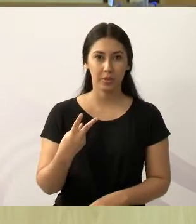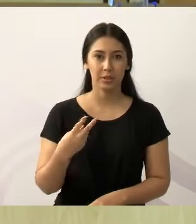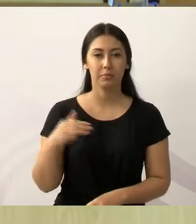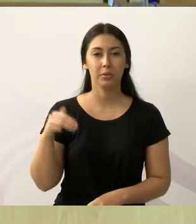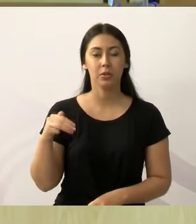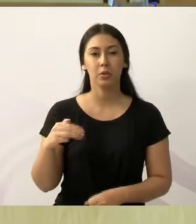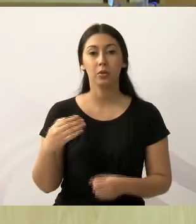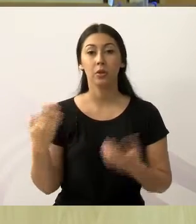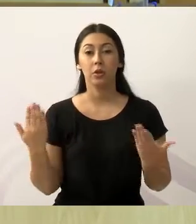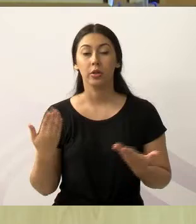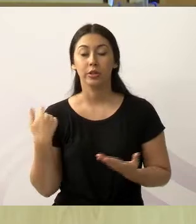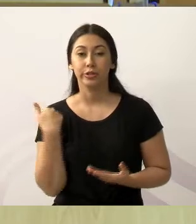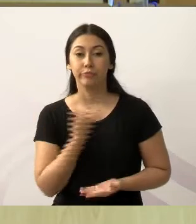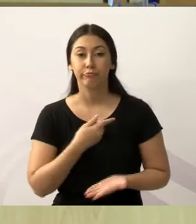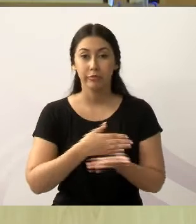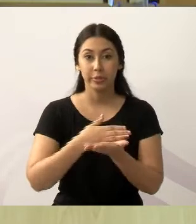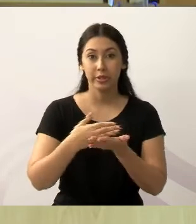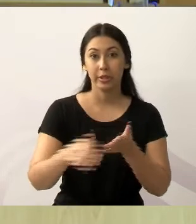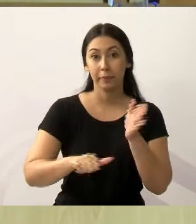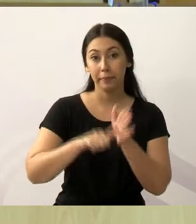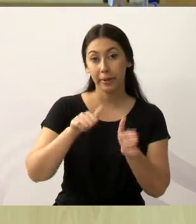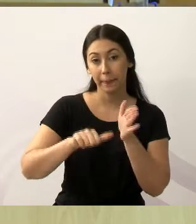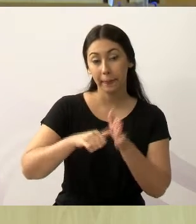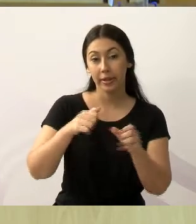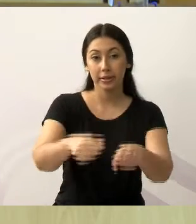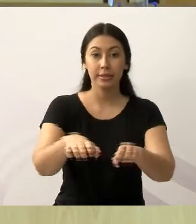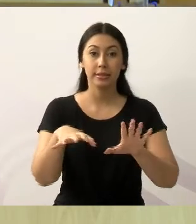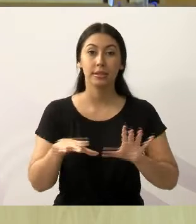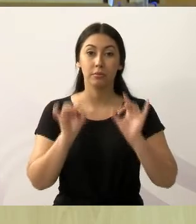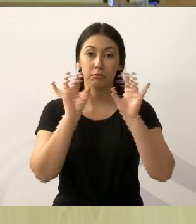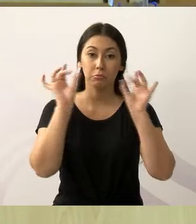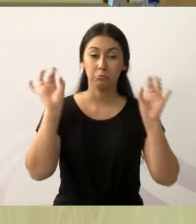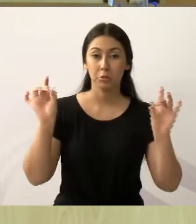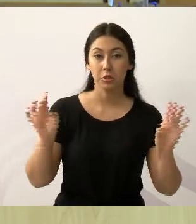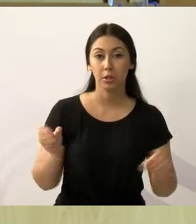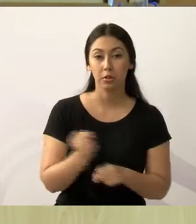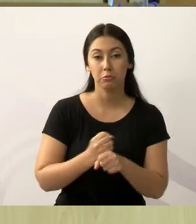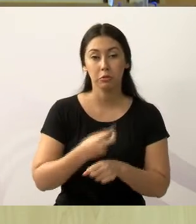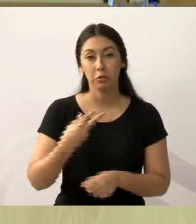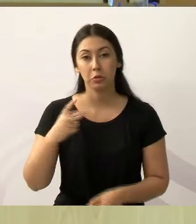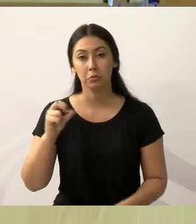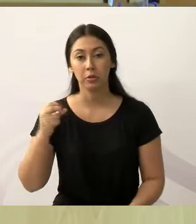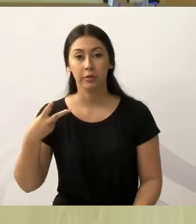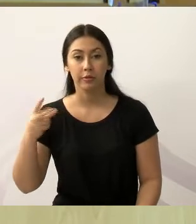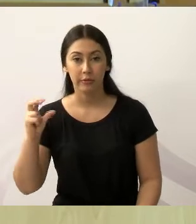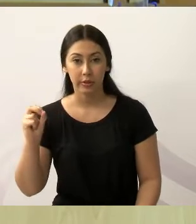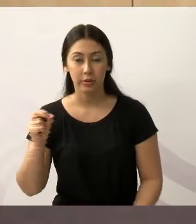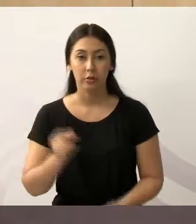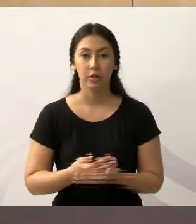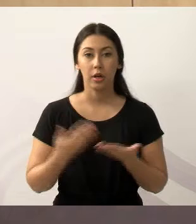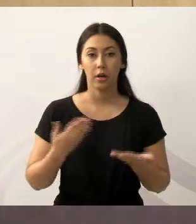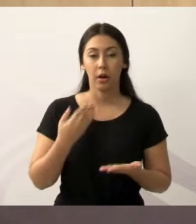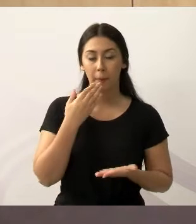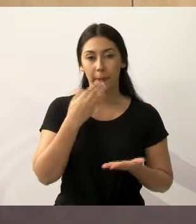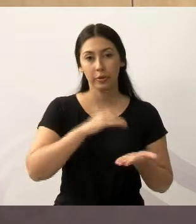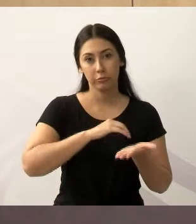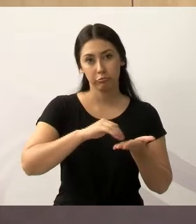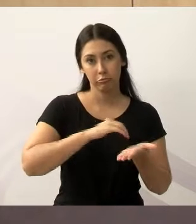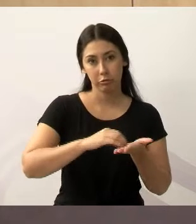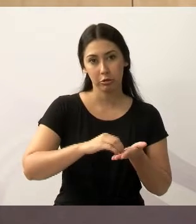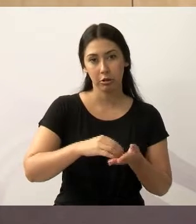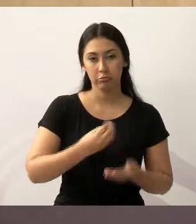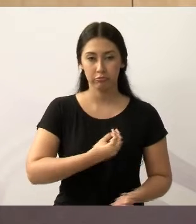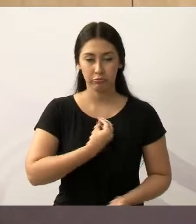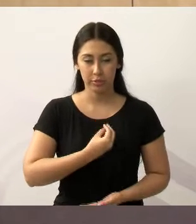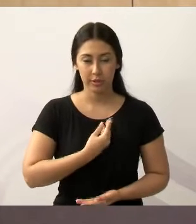sessão extraordinária do ano 2020 solicito ao primeiro-secretário que faça a verificação de presença bom